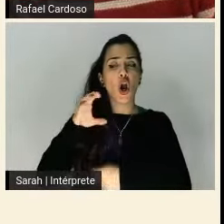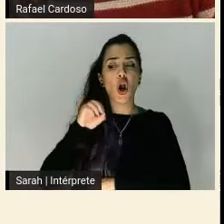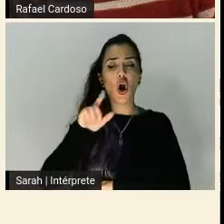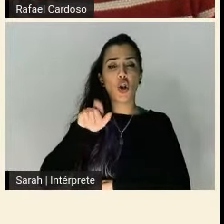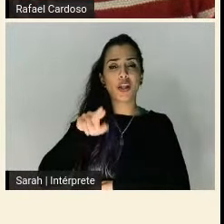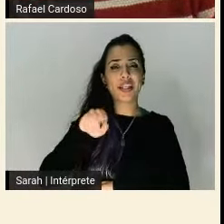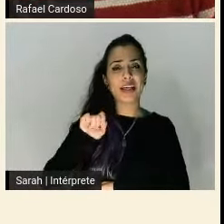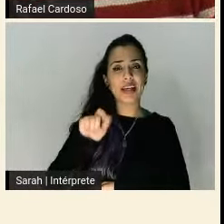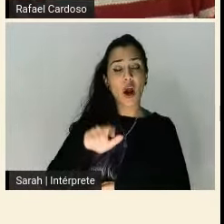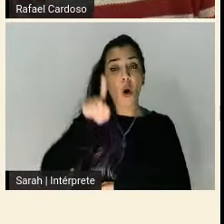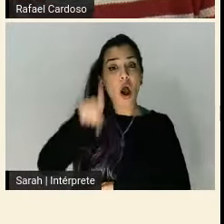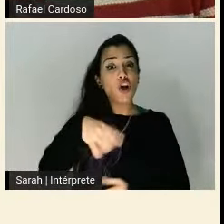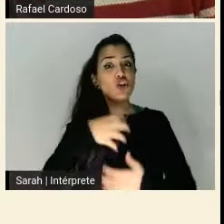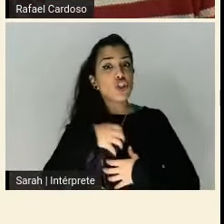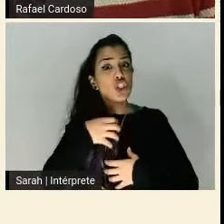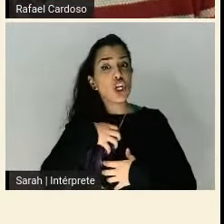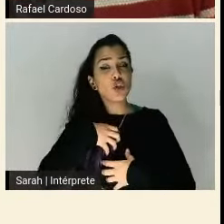nacional.